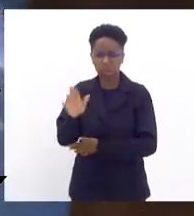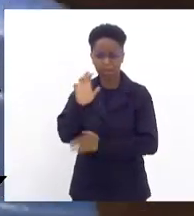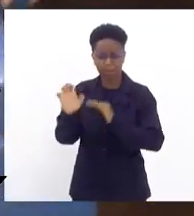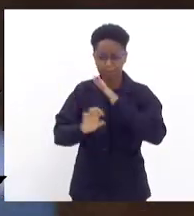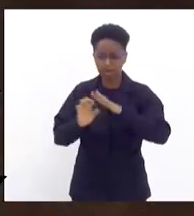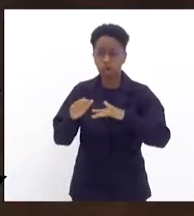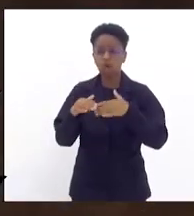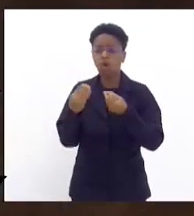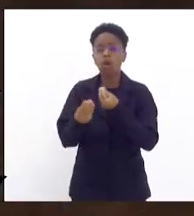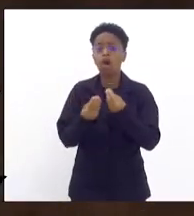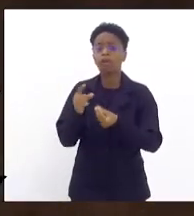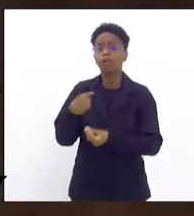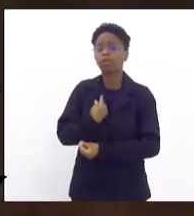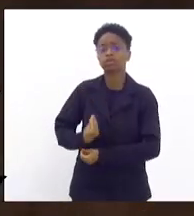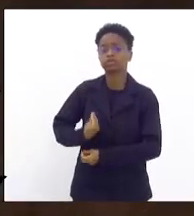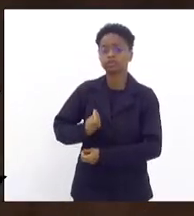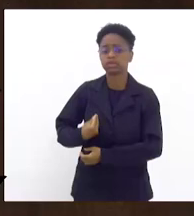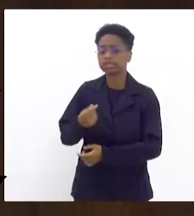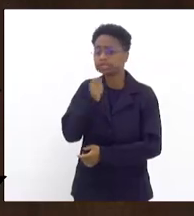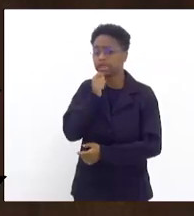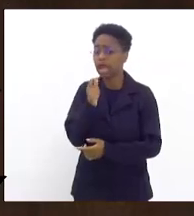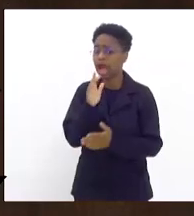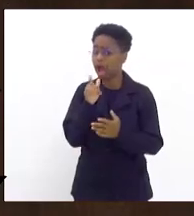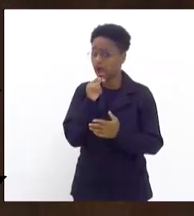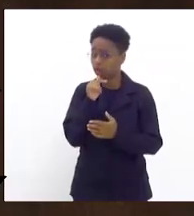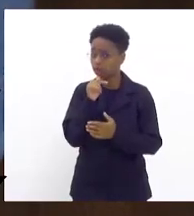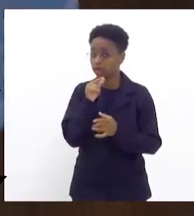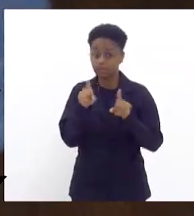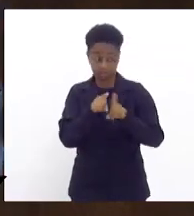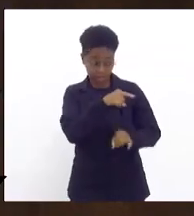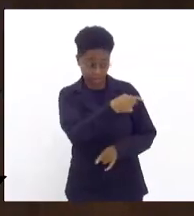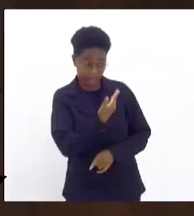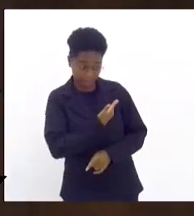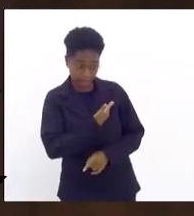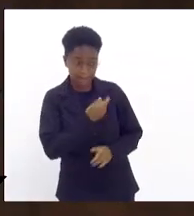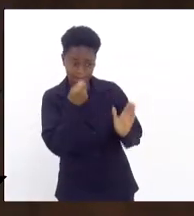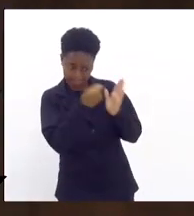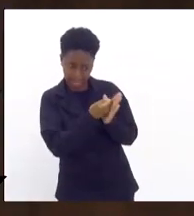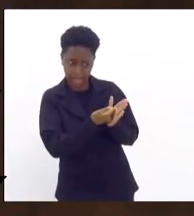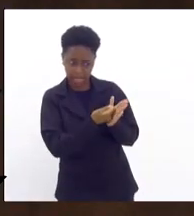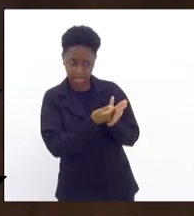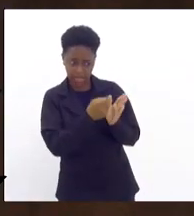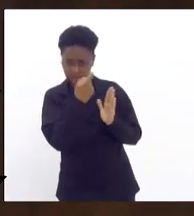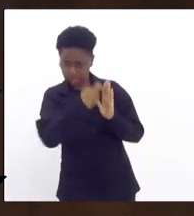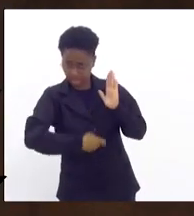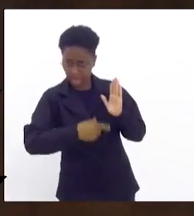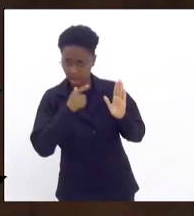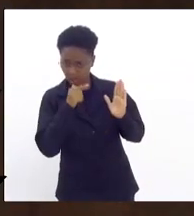como é que vai ficar a nossa situação de água. E outra coisa, minha amiga, lá vocês pagam a taxa de água?